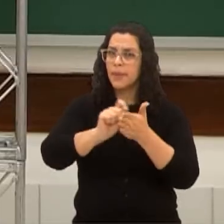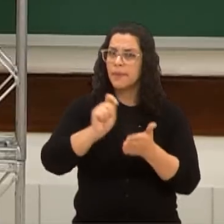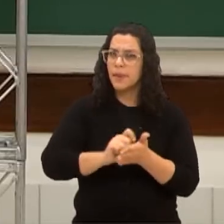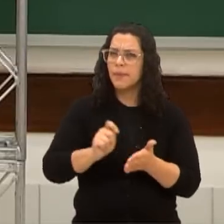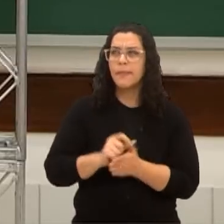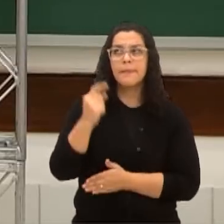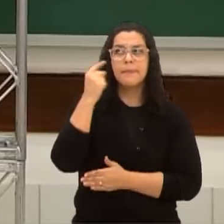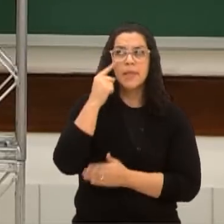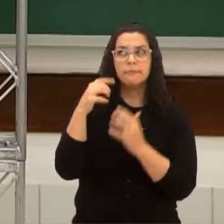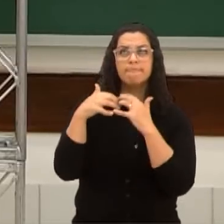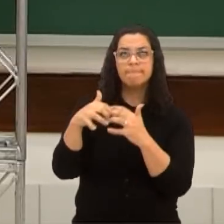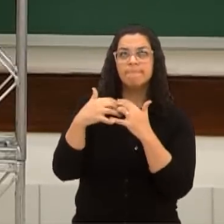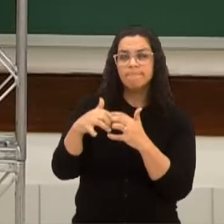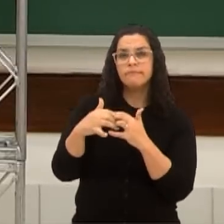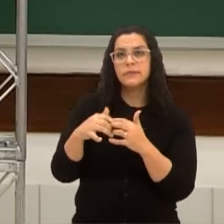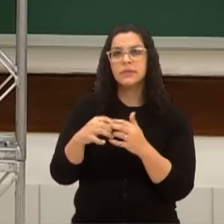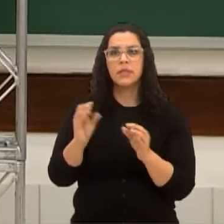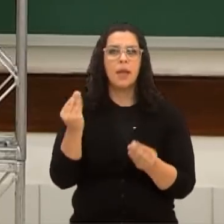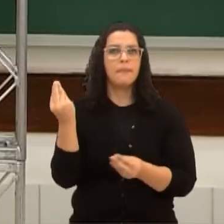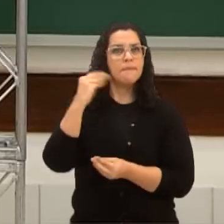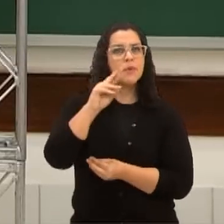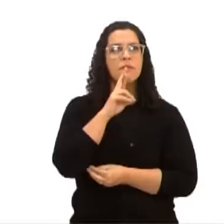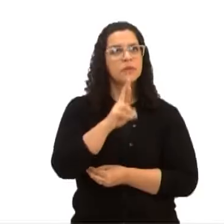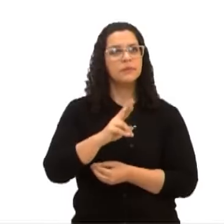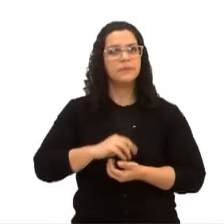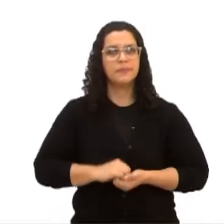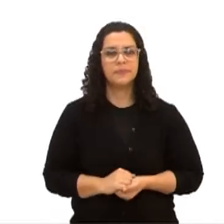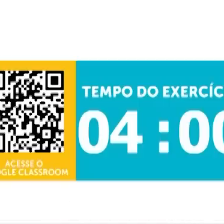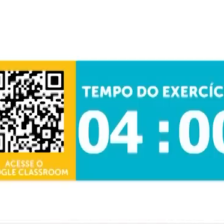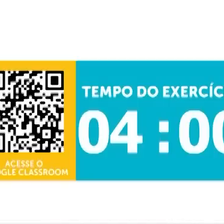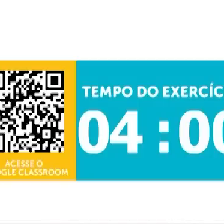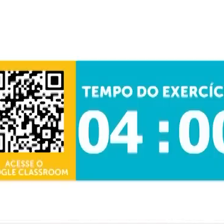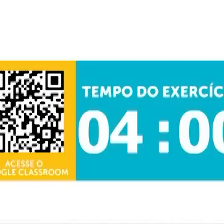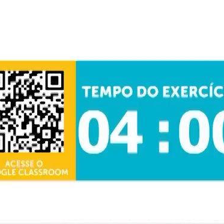escreva, pense um pouquinho antes e coloque sua resposta.